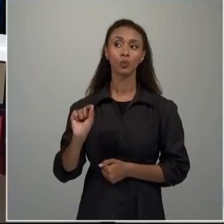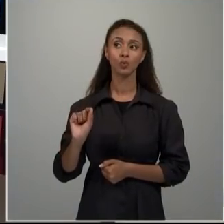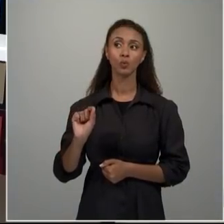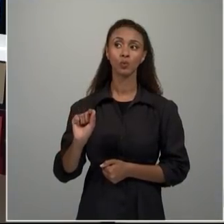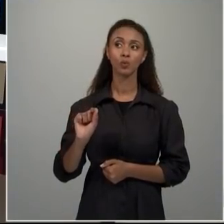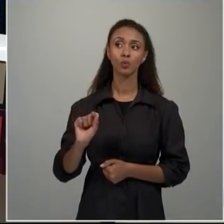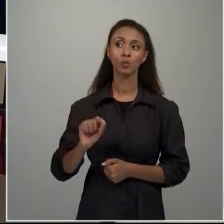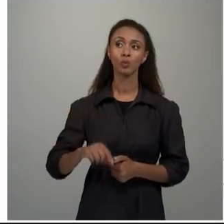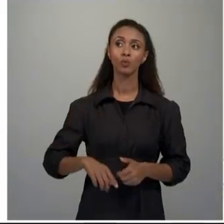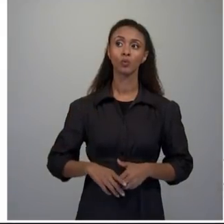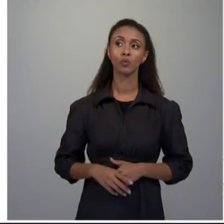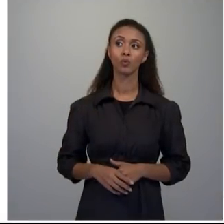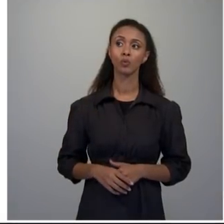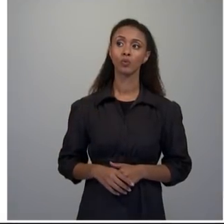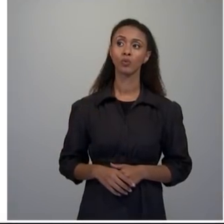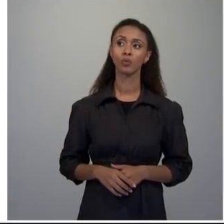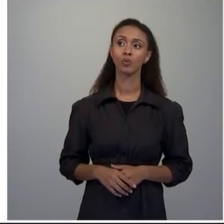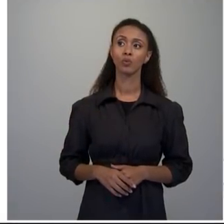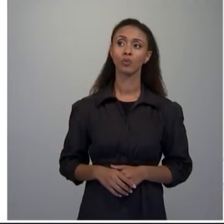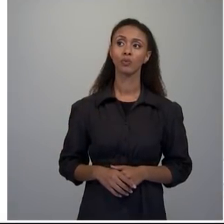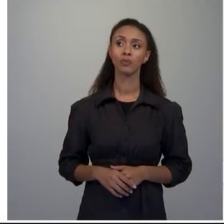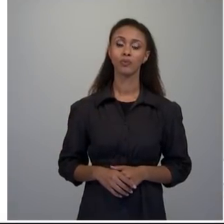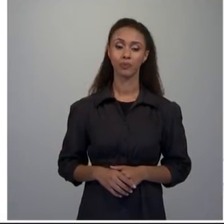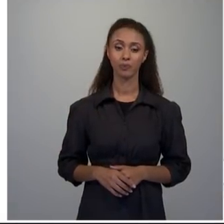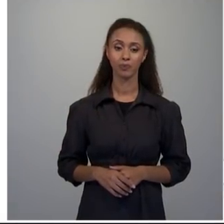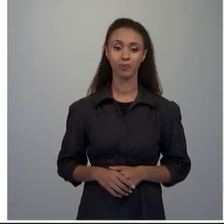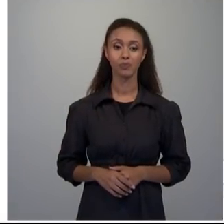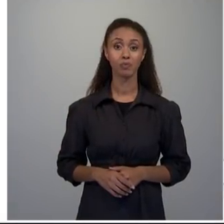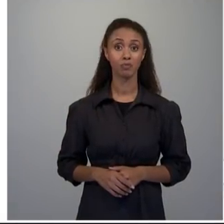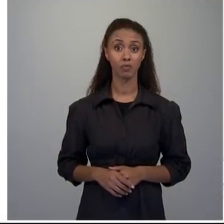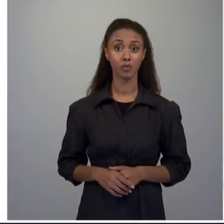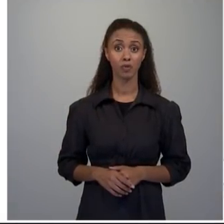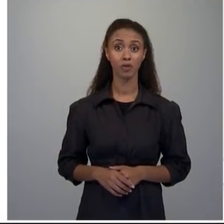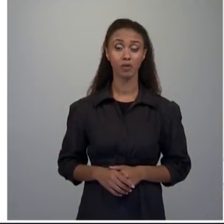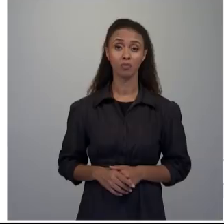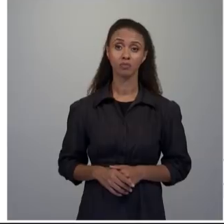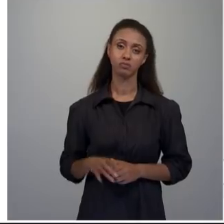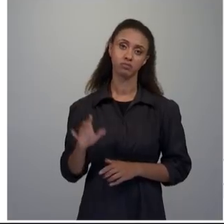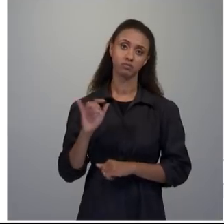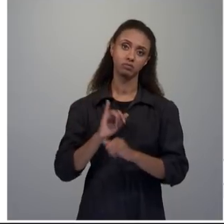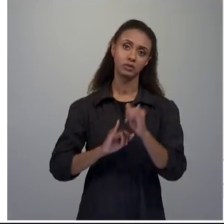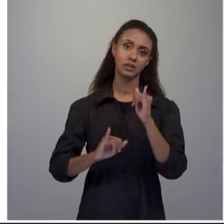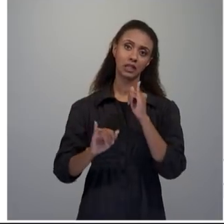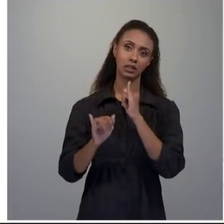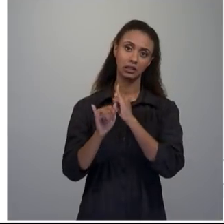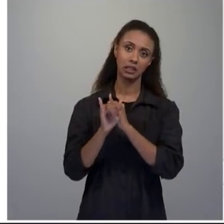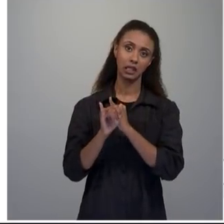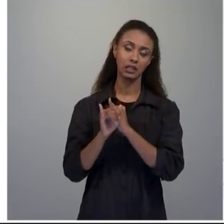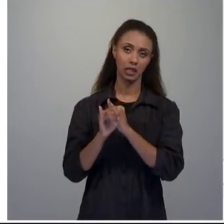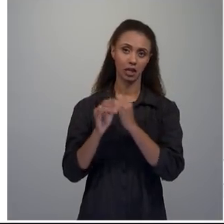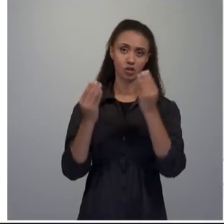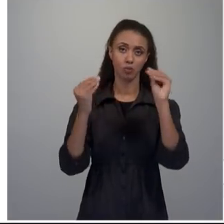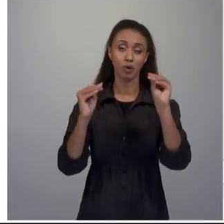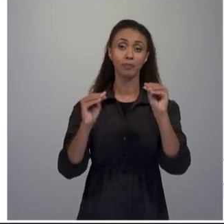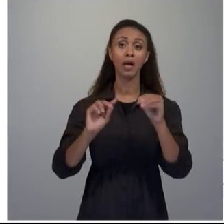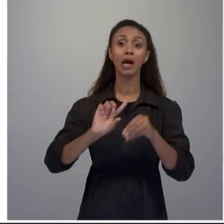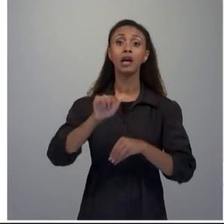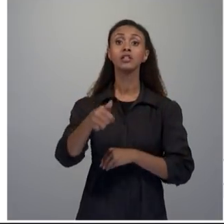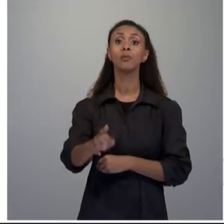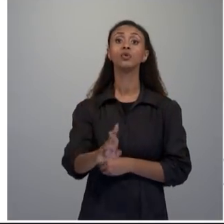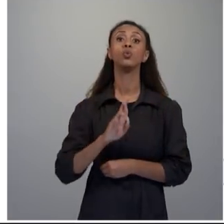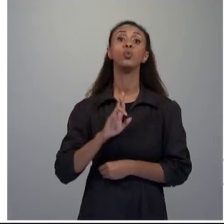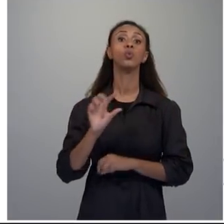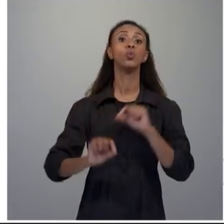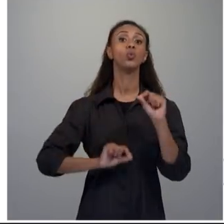mente que a nossa gestão pública e what contactou na internet está aqui o que ele vai dar pra mim de